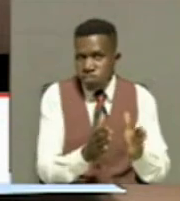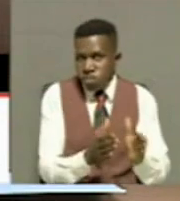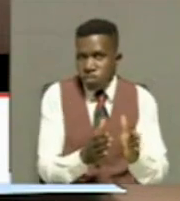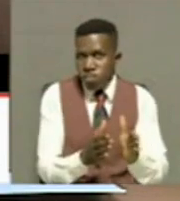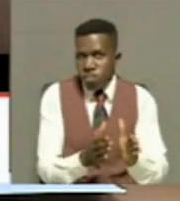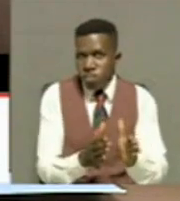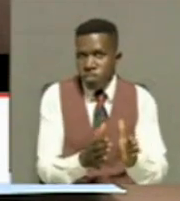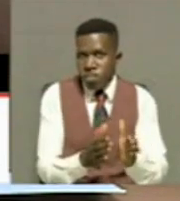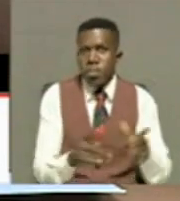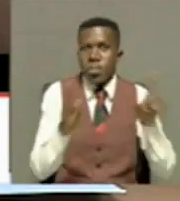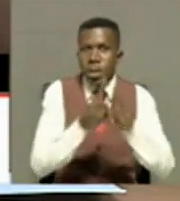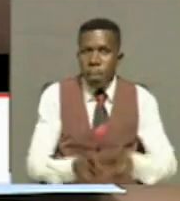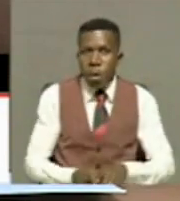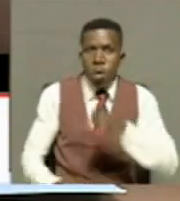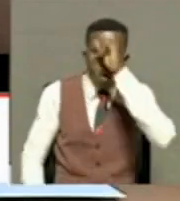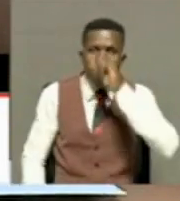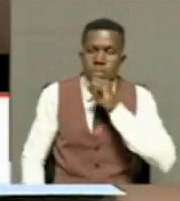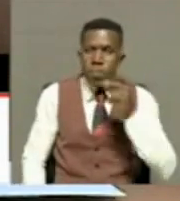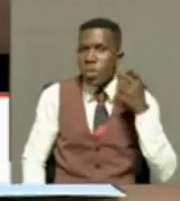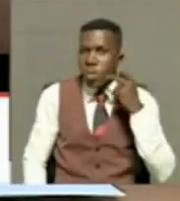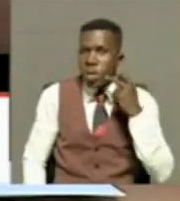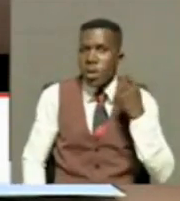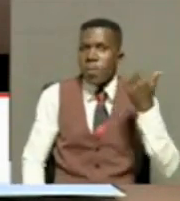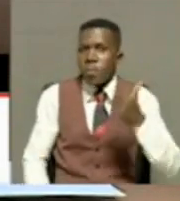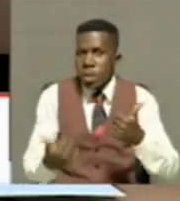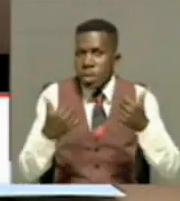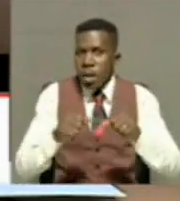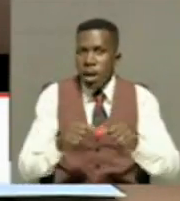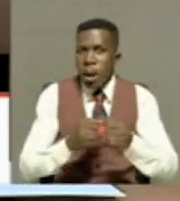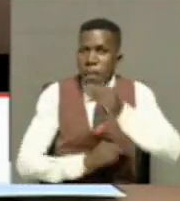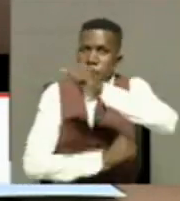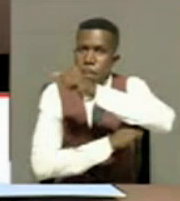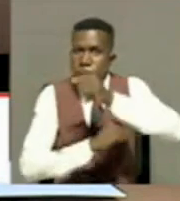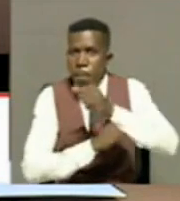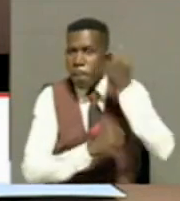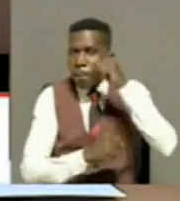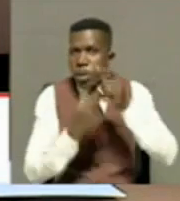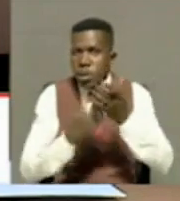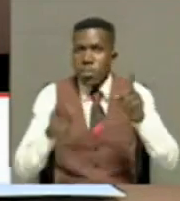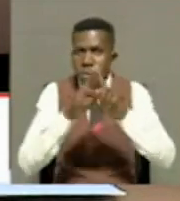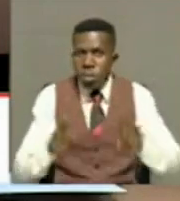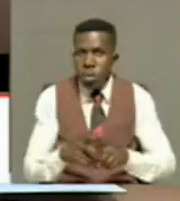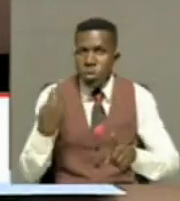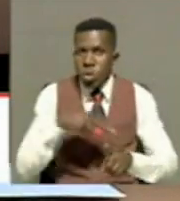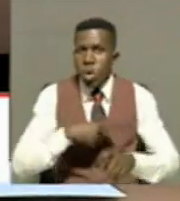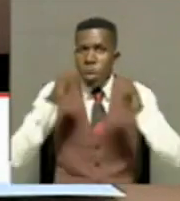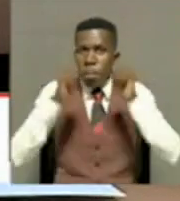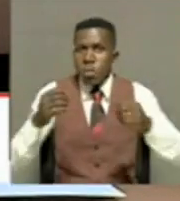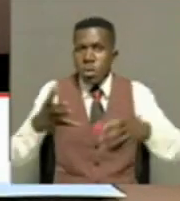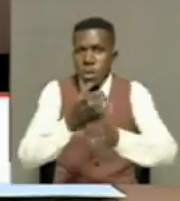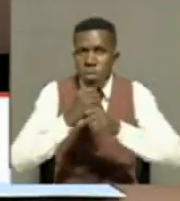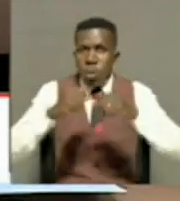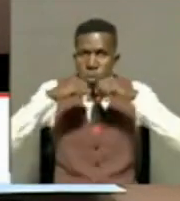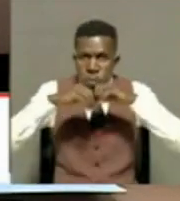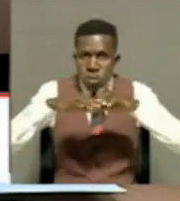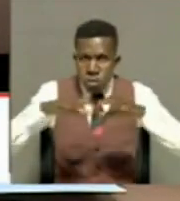nós estamos a cooperar para que nós também possamos beneficiar do reajuste